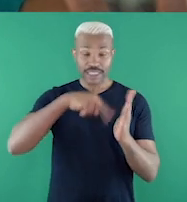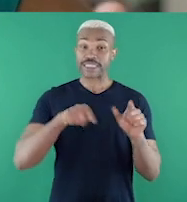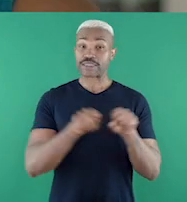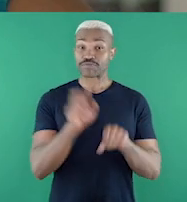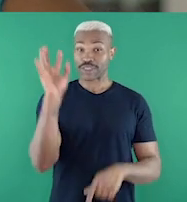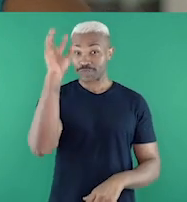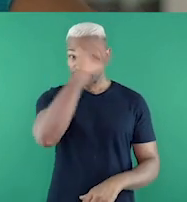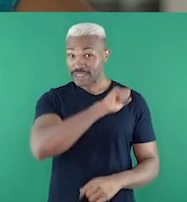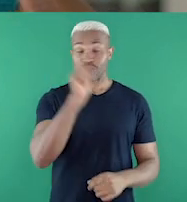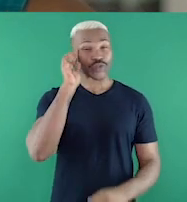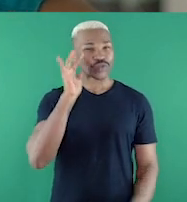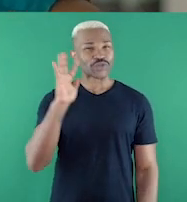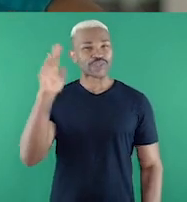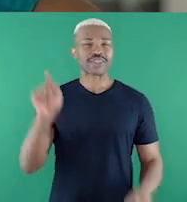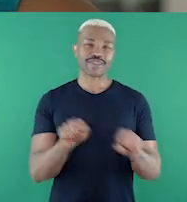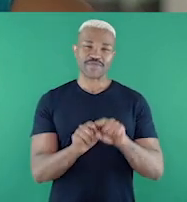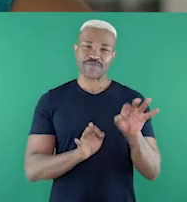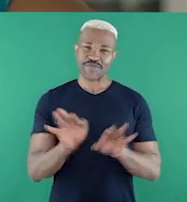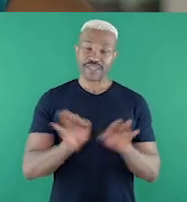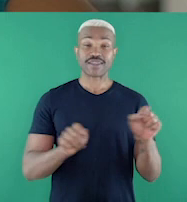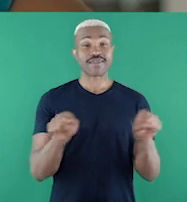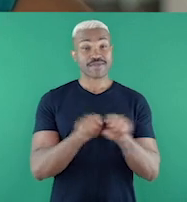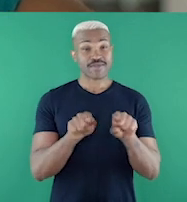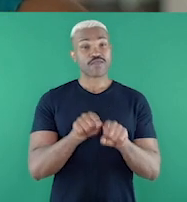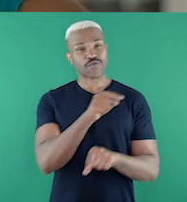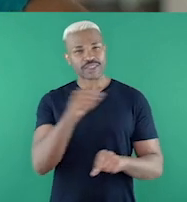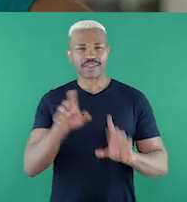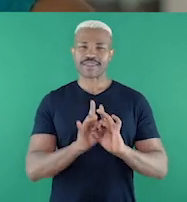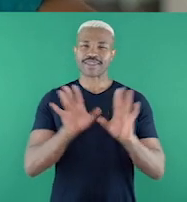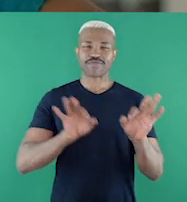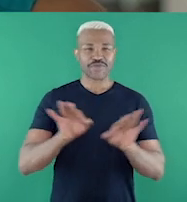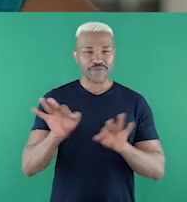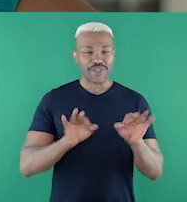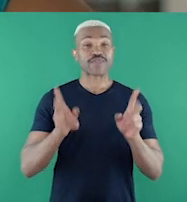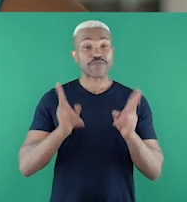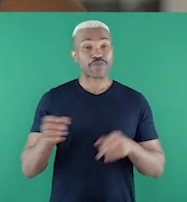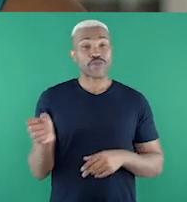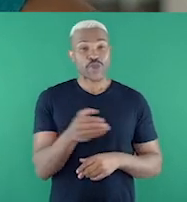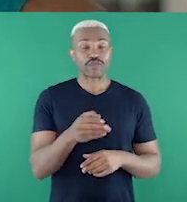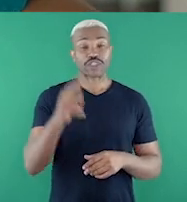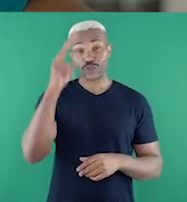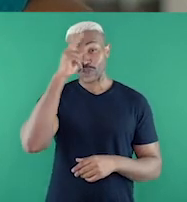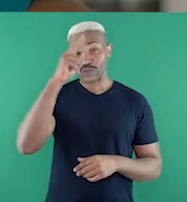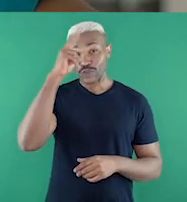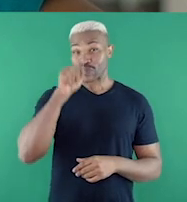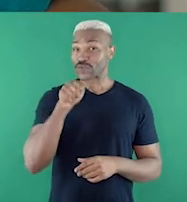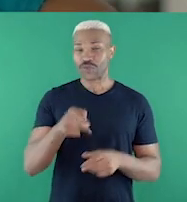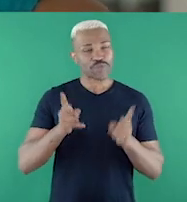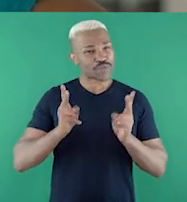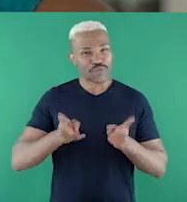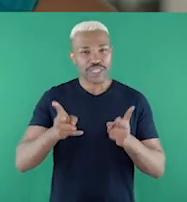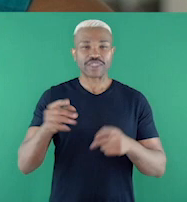aprender, por sonhar e por construir também. Vocês estão livres para construir mesmas novas versões desta